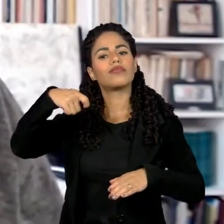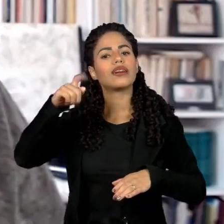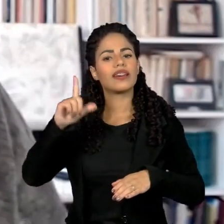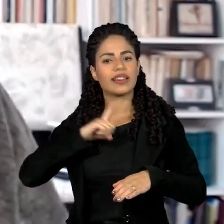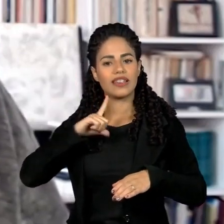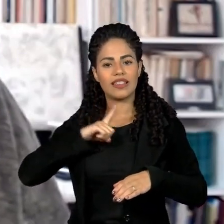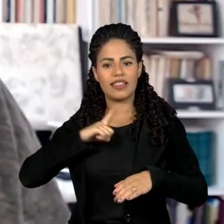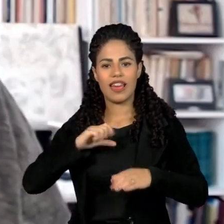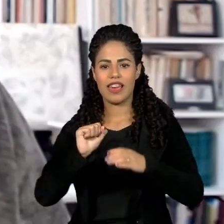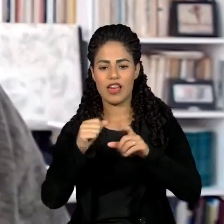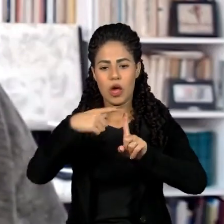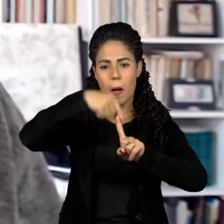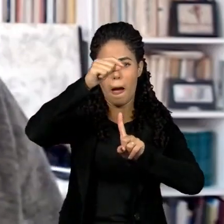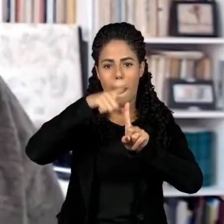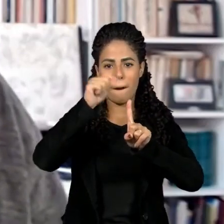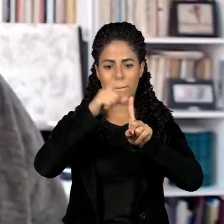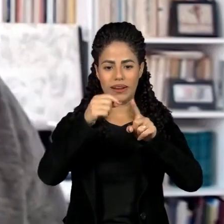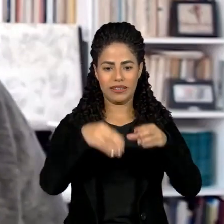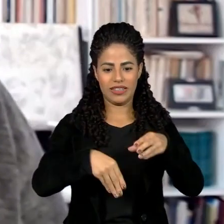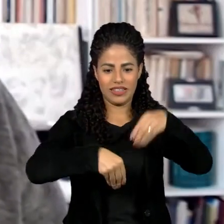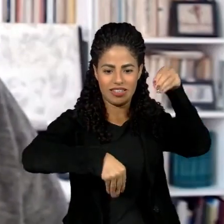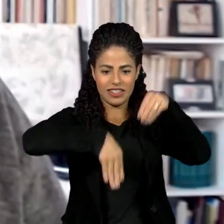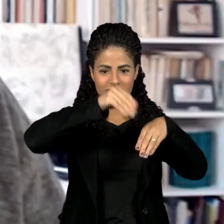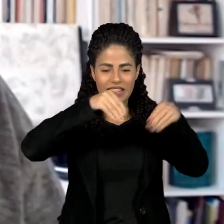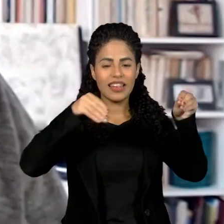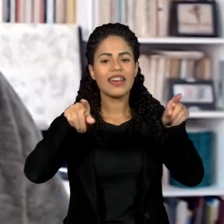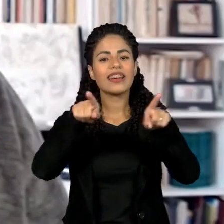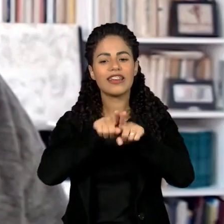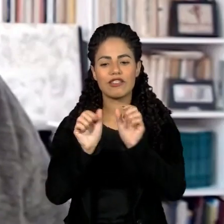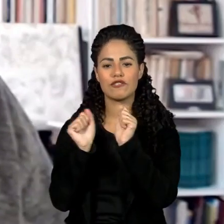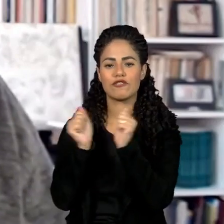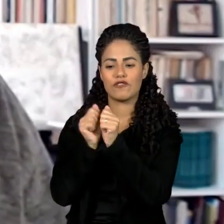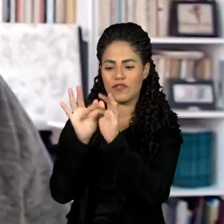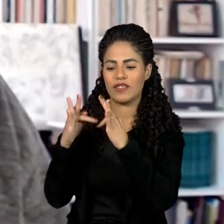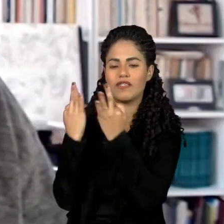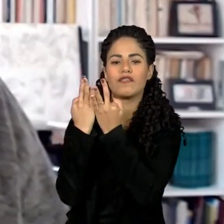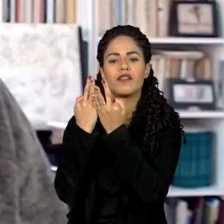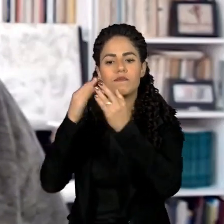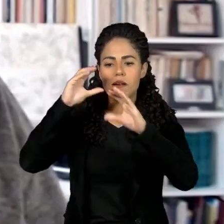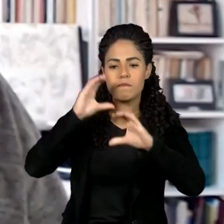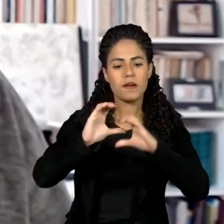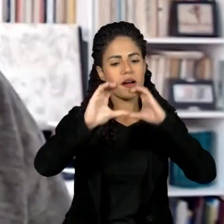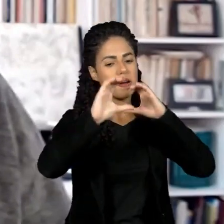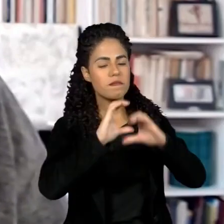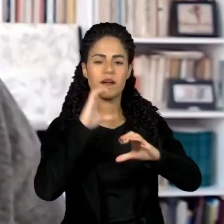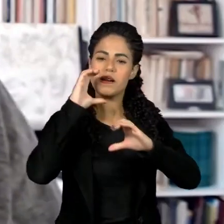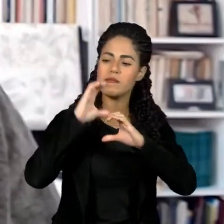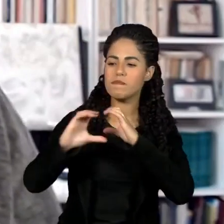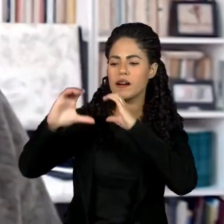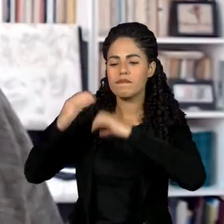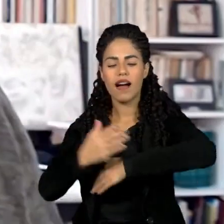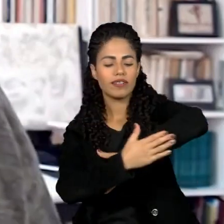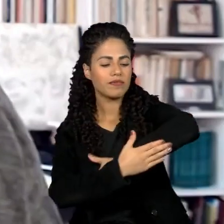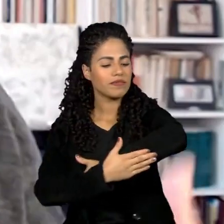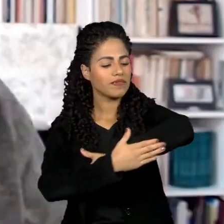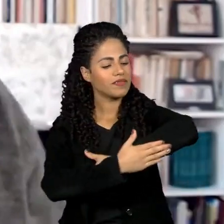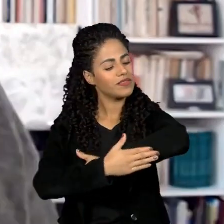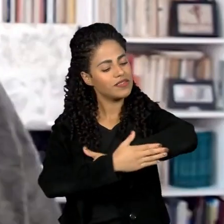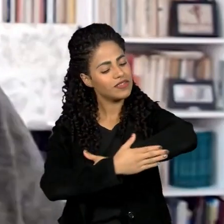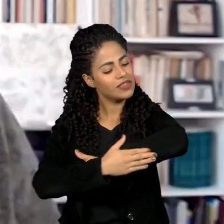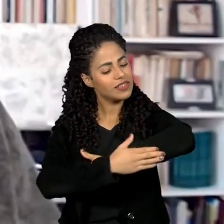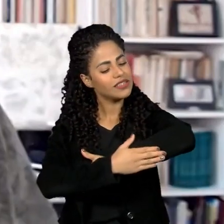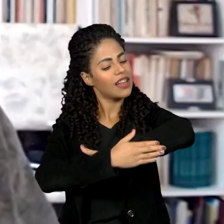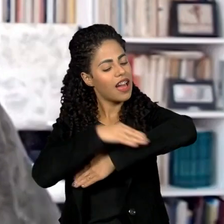casa. Também são os pratos típicos que reúnem a nossa família, as cantigas de niná que embalam as nossas crianças, as